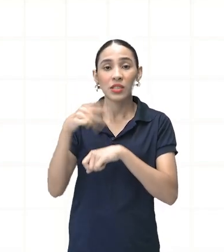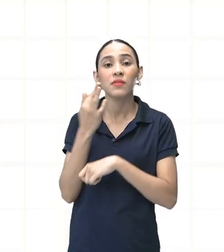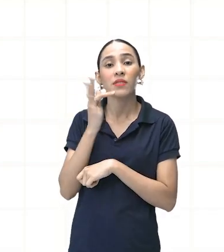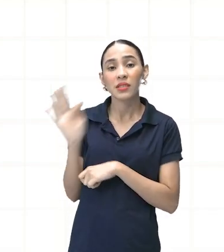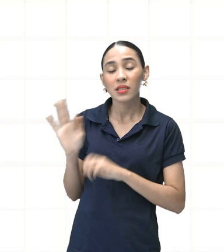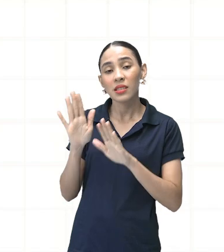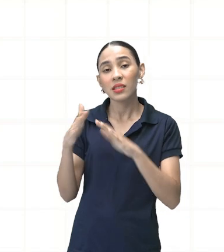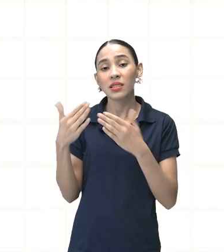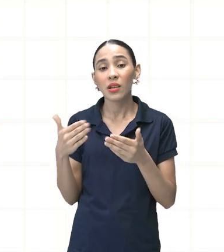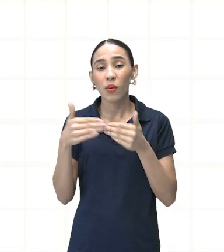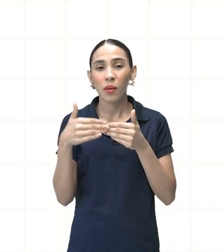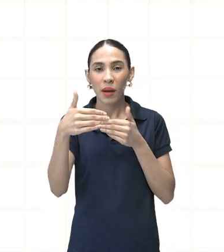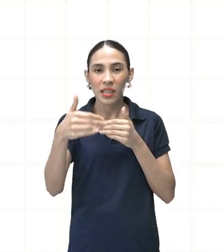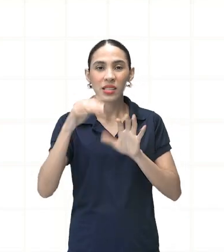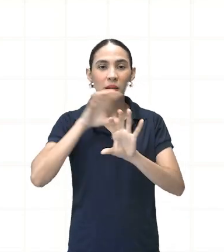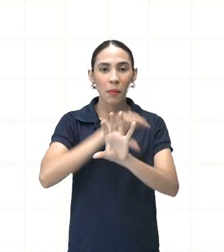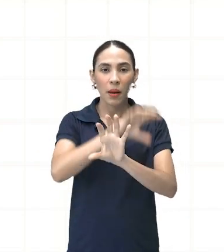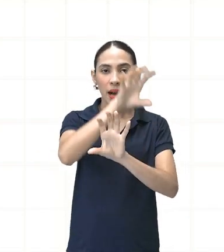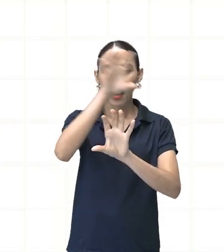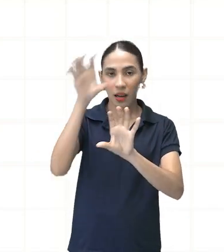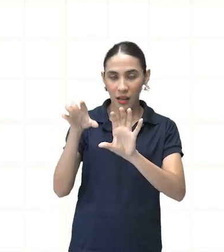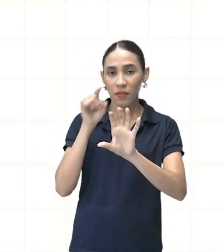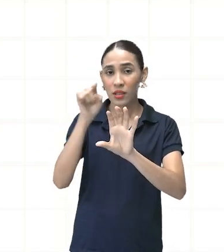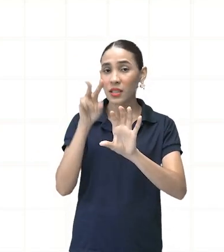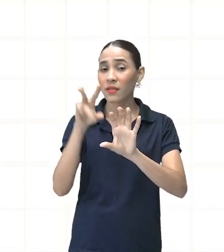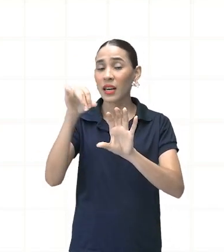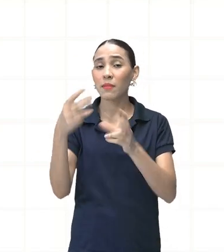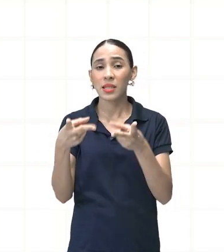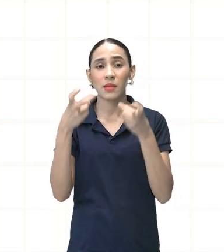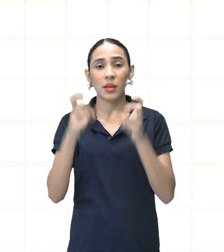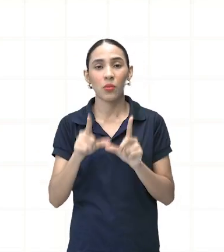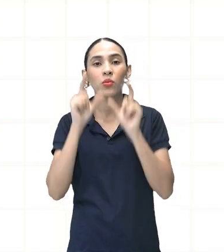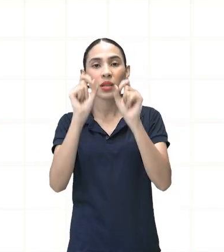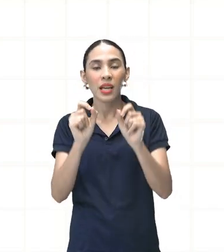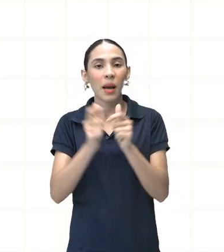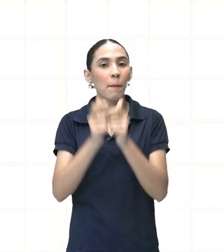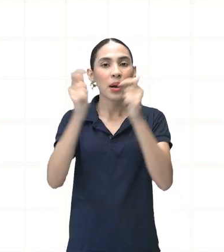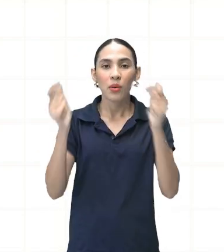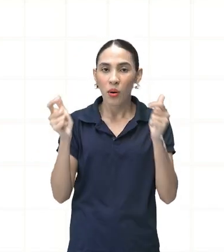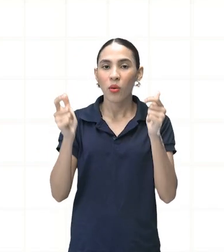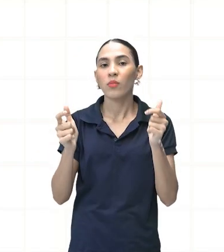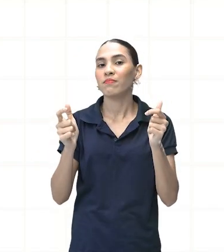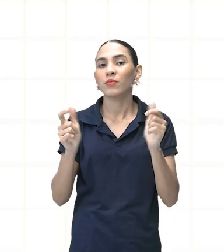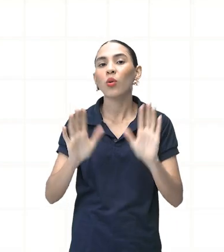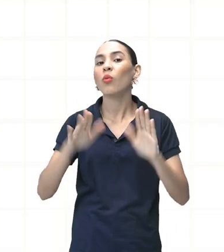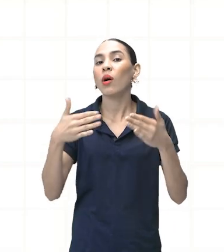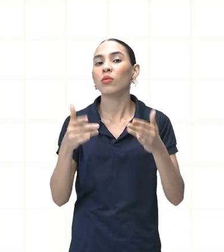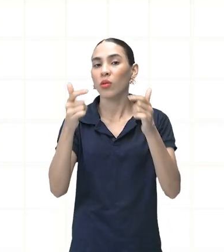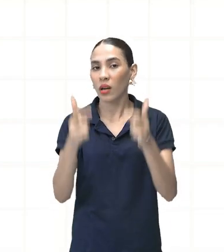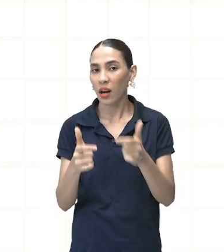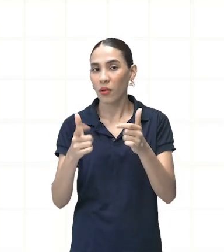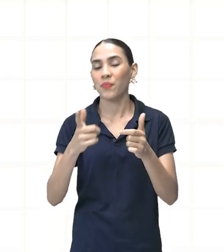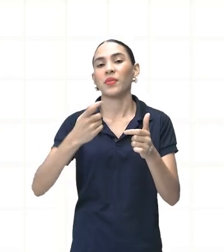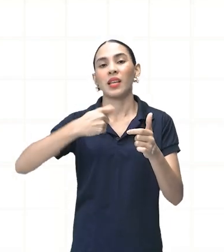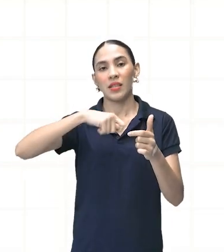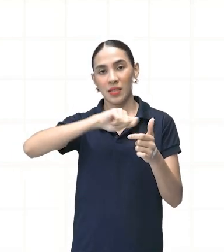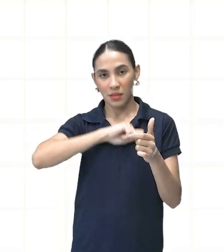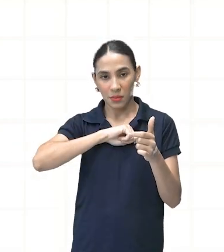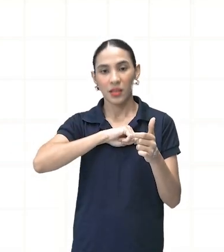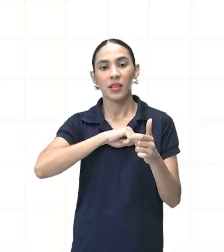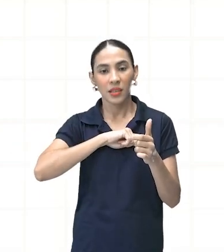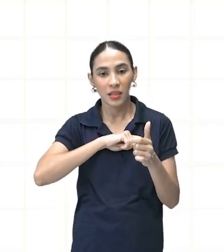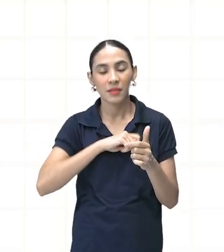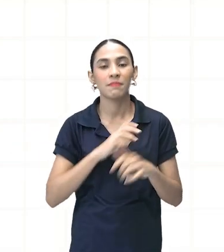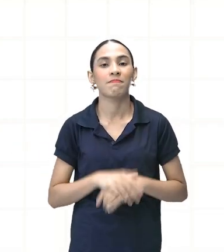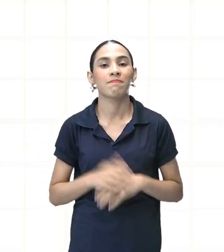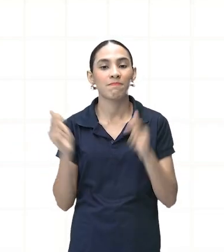Então, a partir deste mapa, gente, a gente observa o quê? Que a maior parte vai estar onde? Na Espanha. E